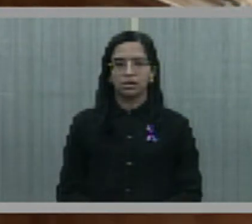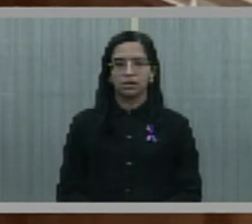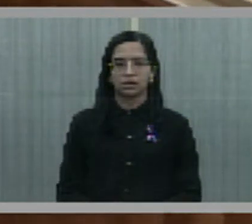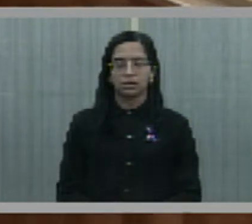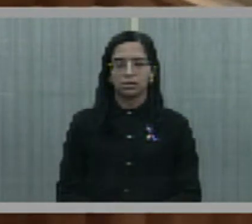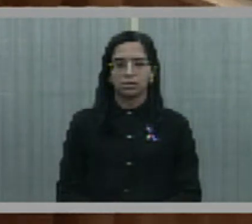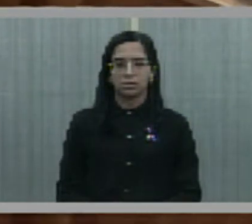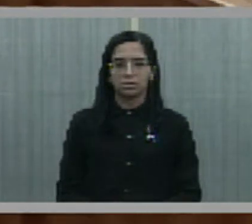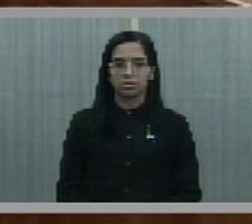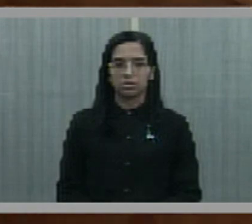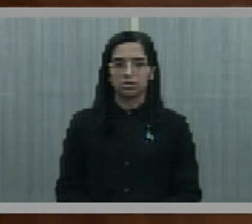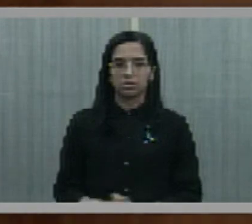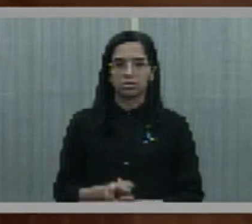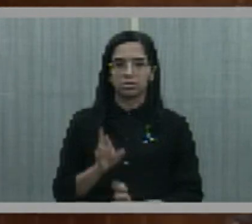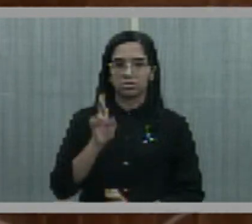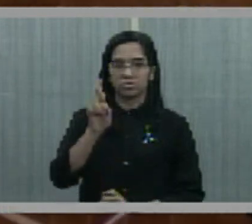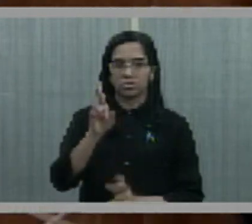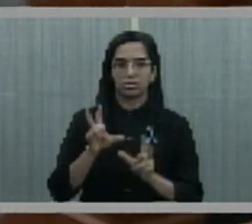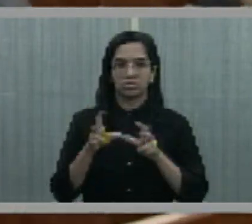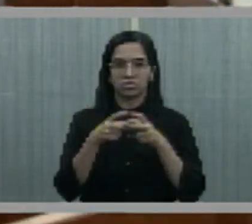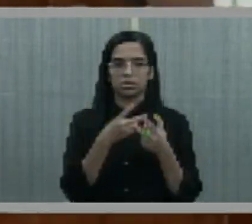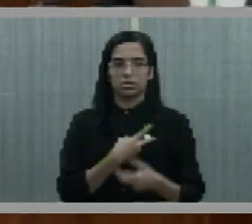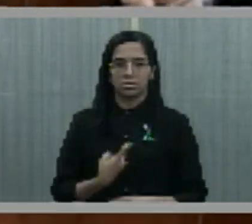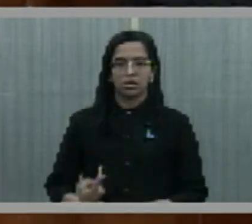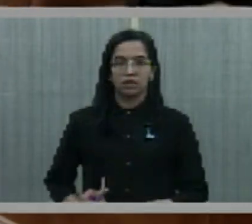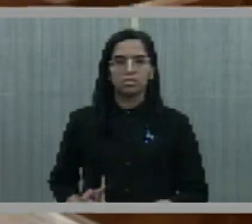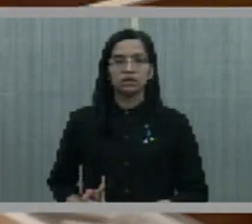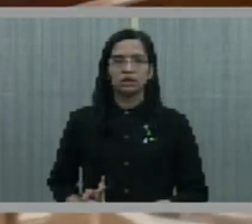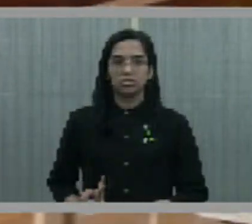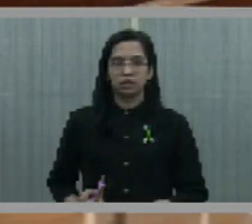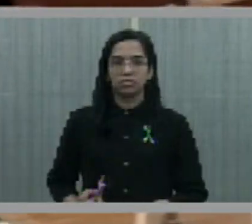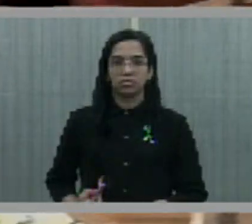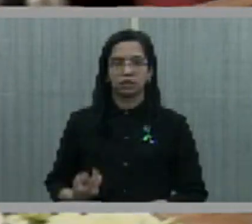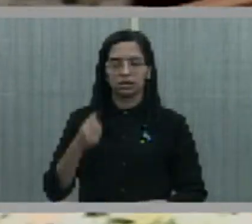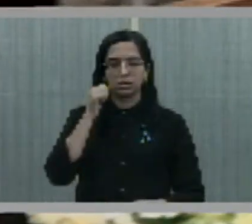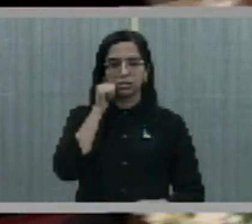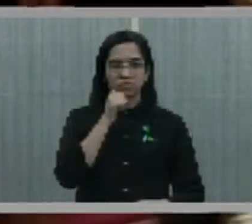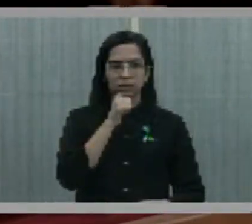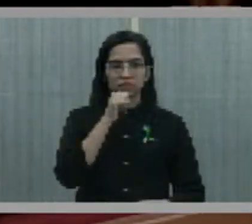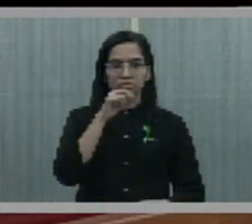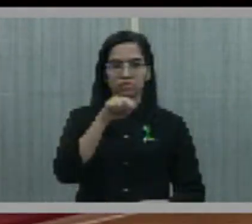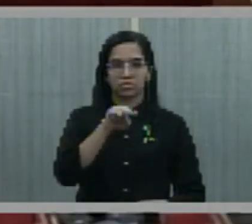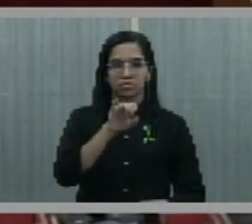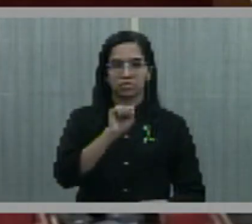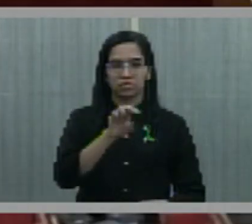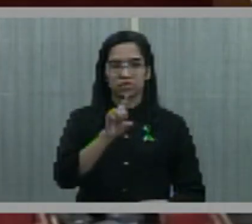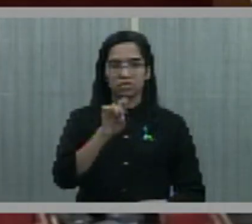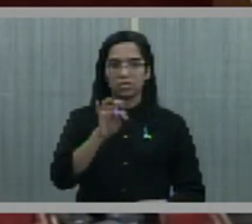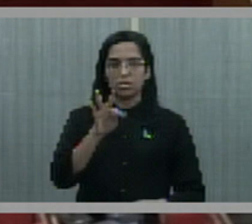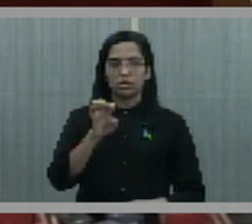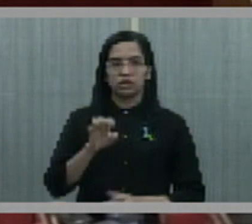Representando a Câmara Municipal de Bom Jesus, a senhora vereadora de Bom Jesus, Nizete da Costa e Silva.